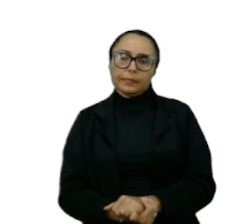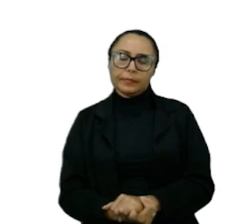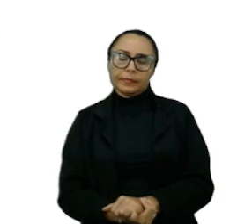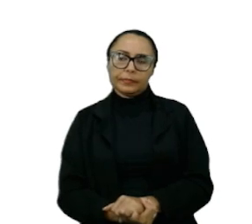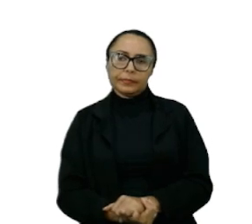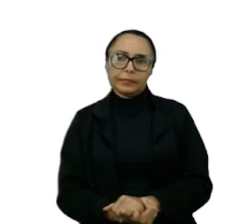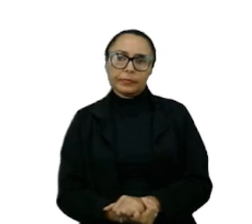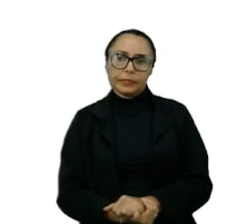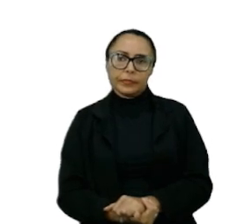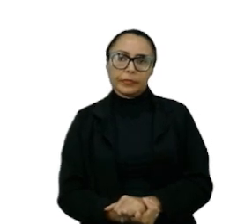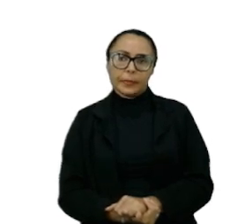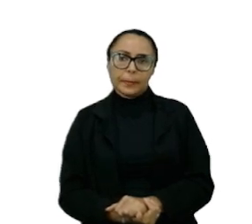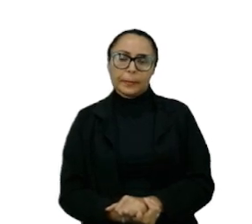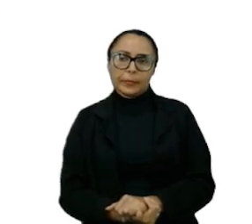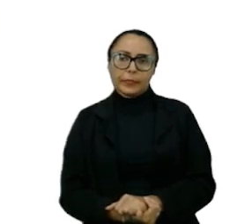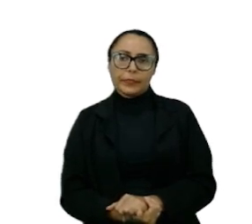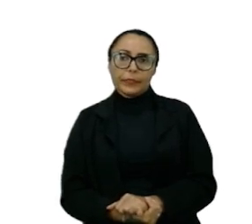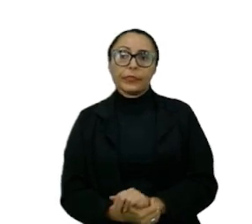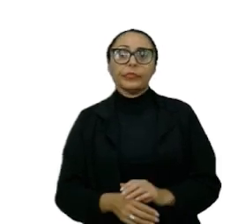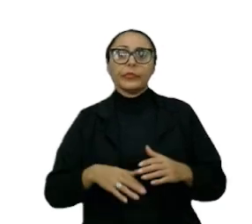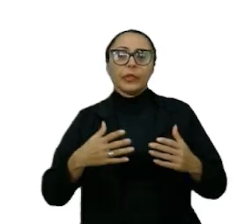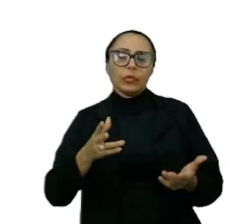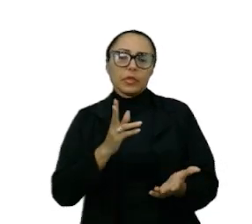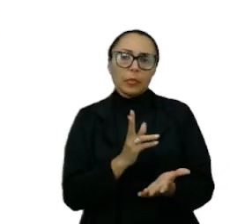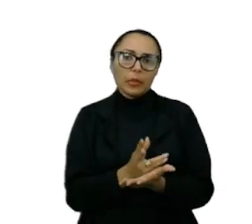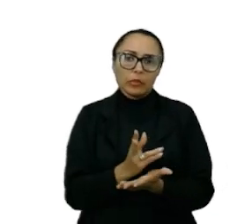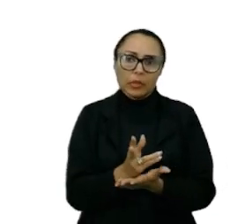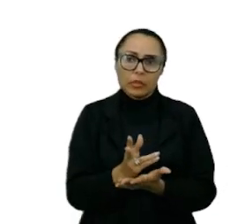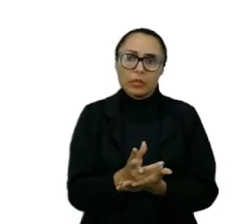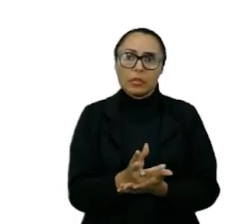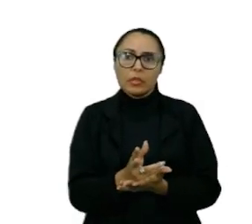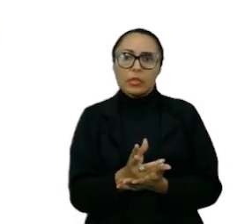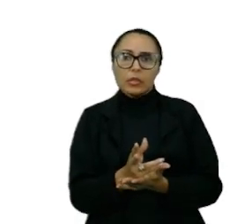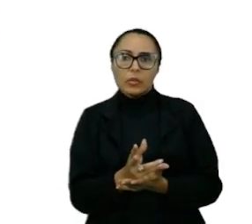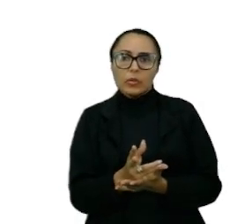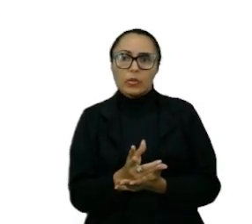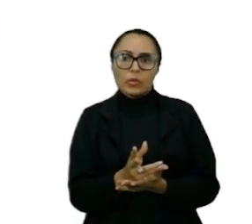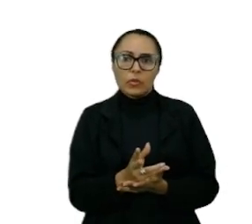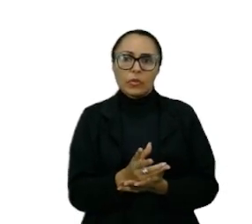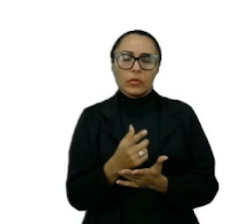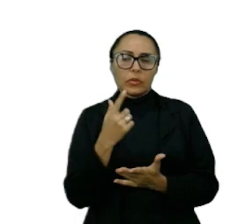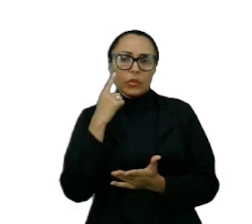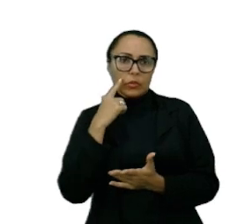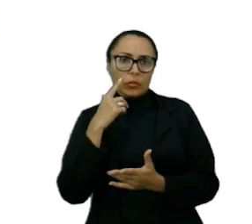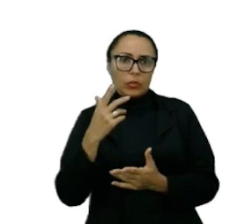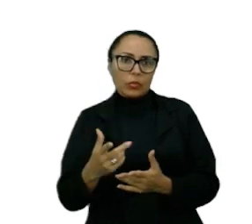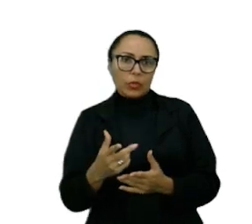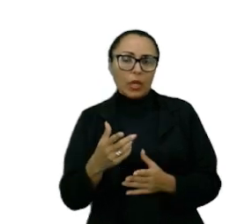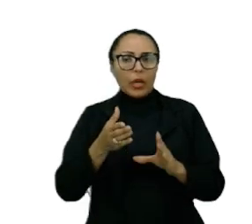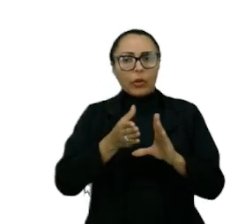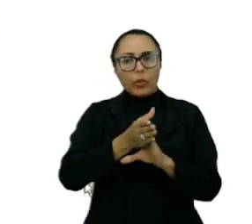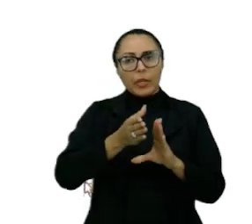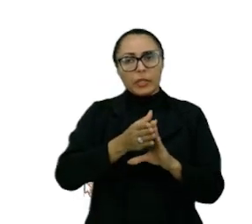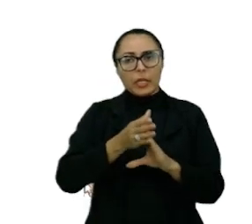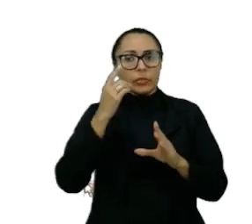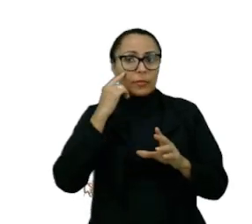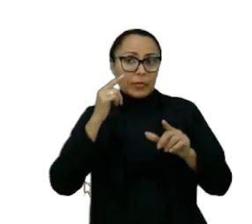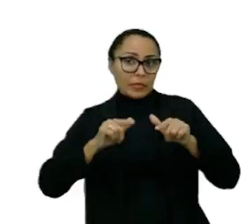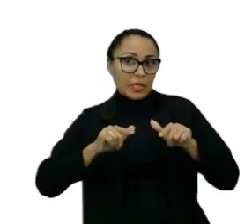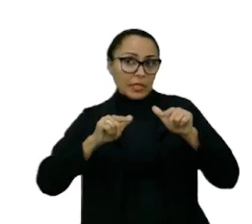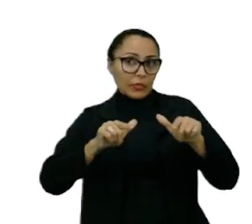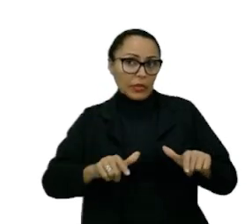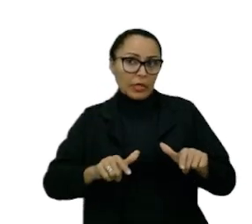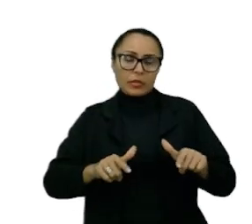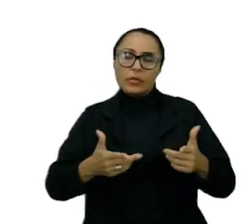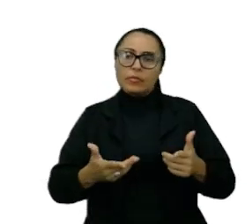Então, se a manutenção ela é recomendada, a certificação ela é